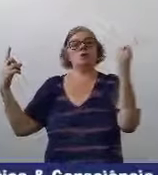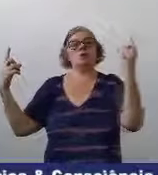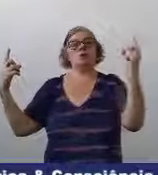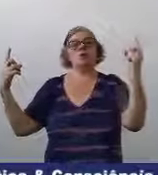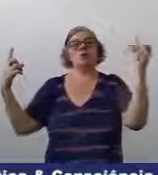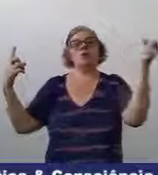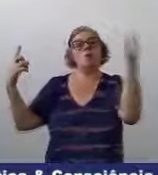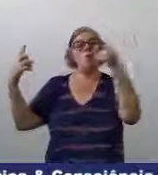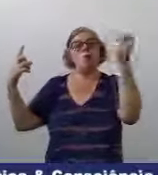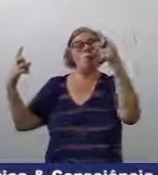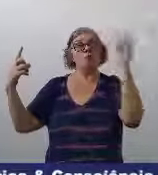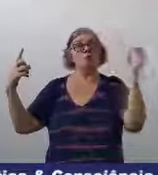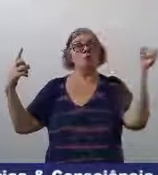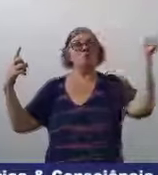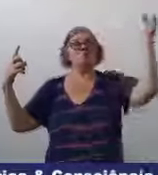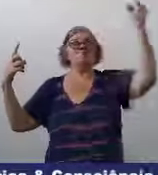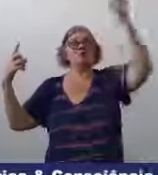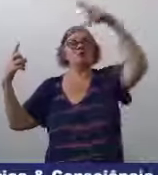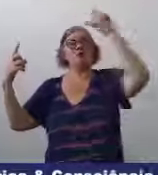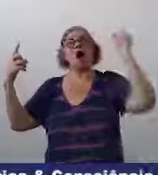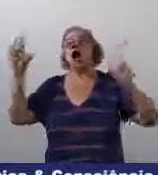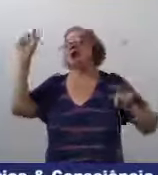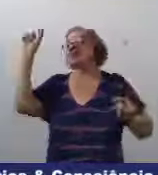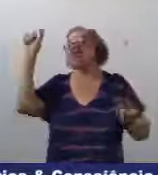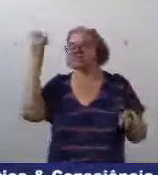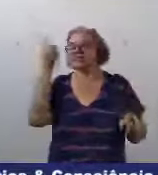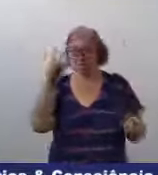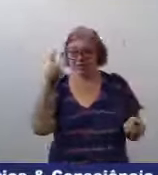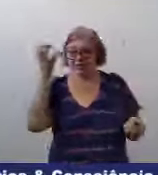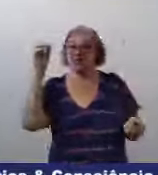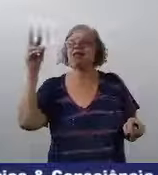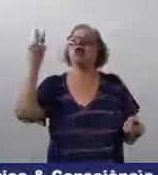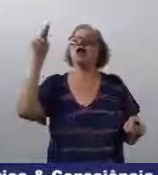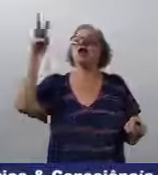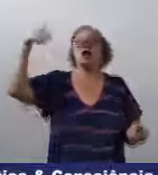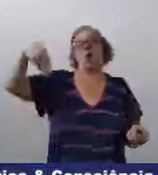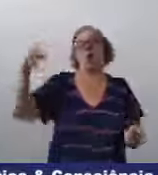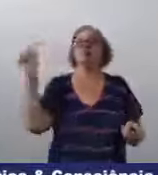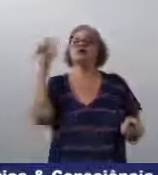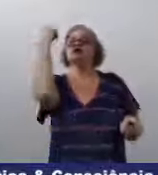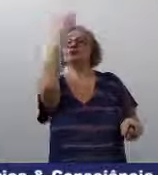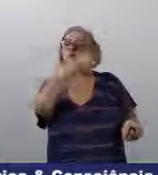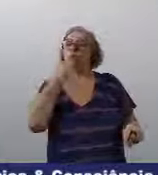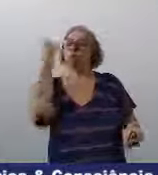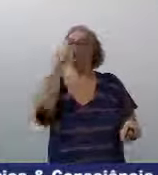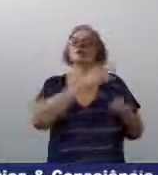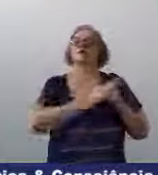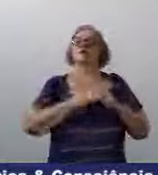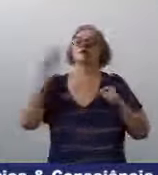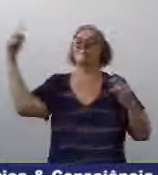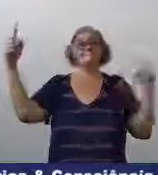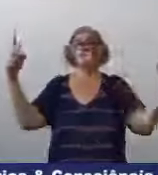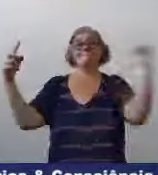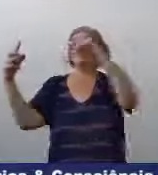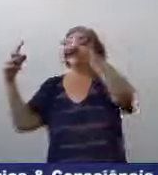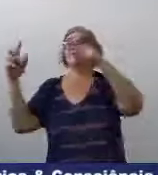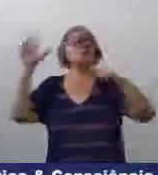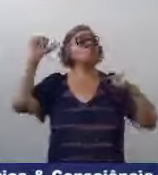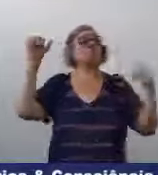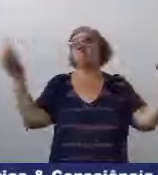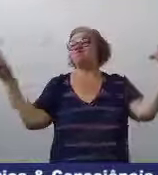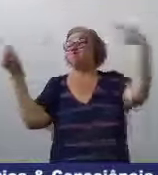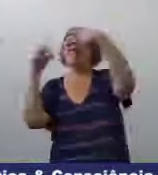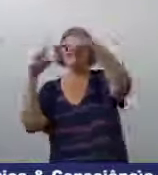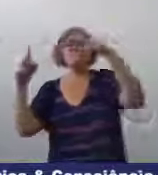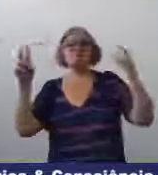outro. Só que esse sinal viaja a 60 km por hora também. Ele alcança o outro?